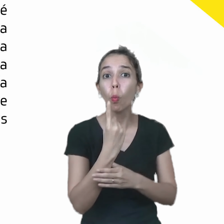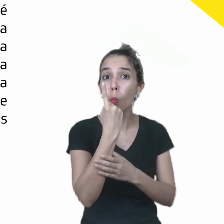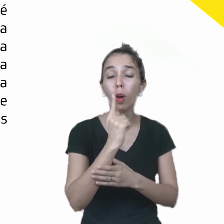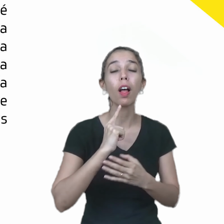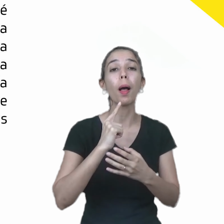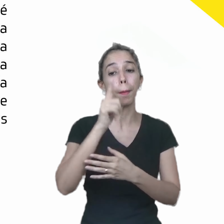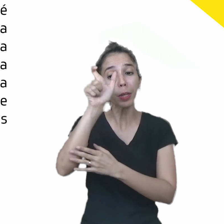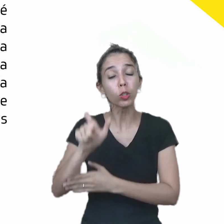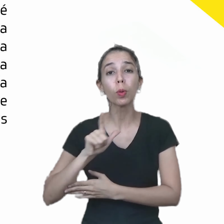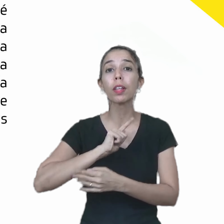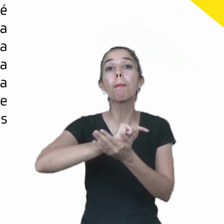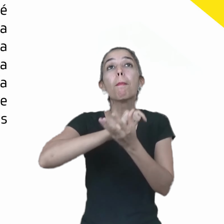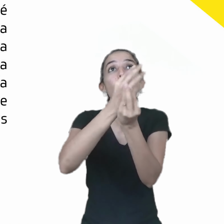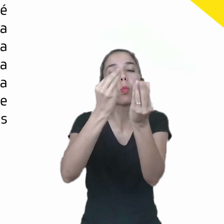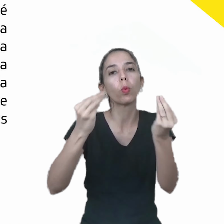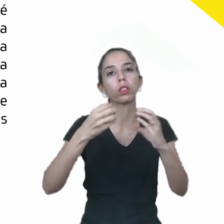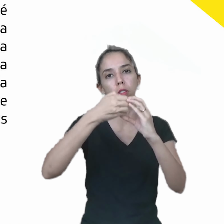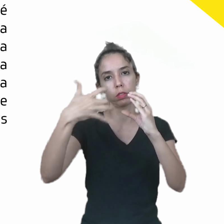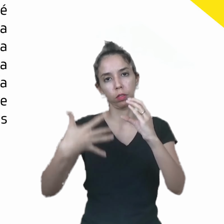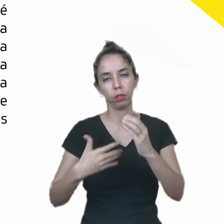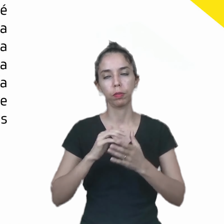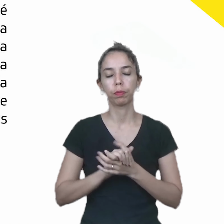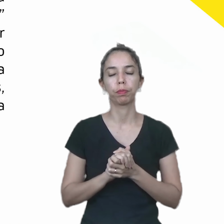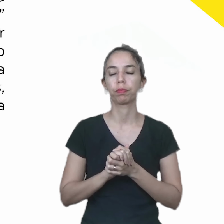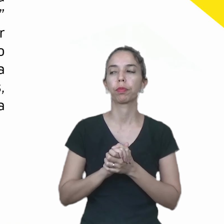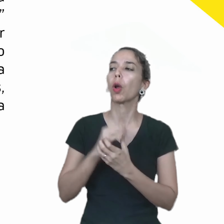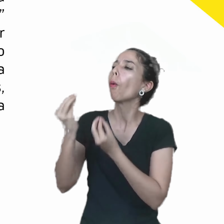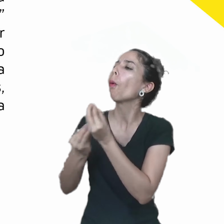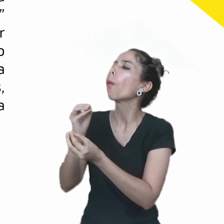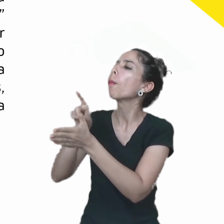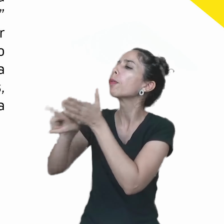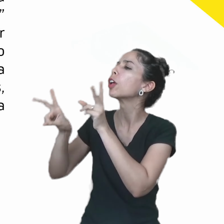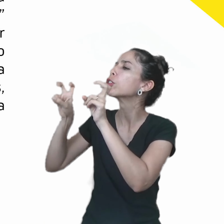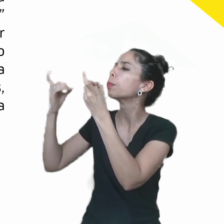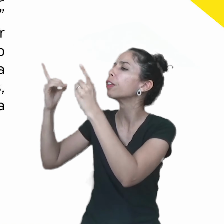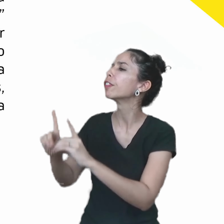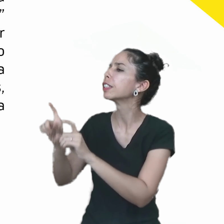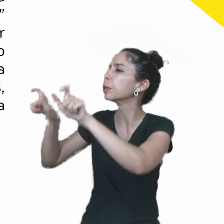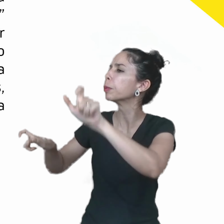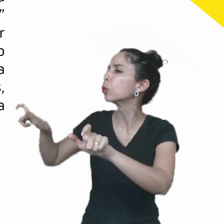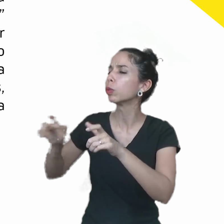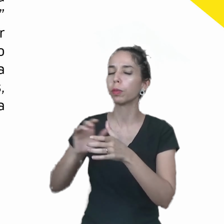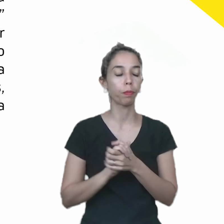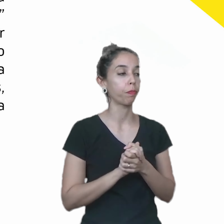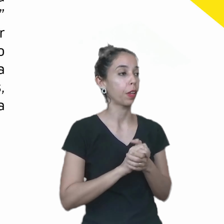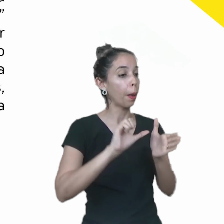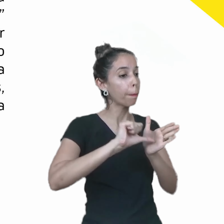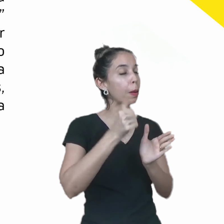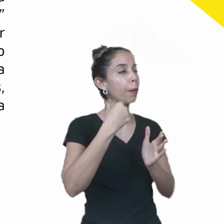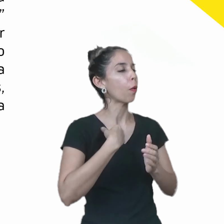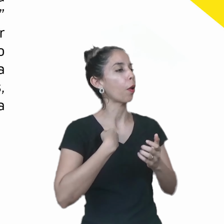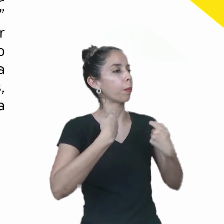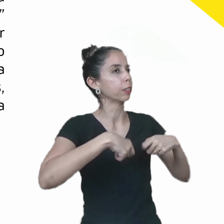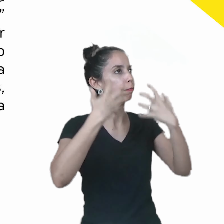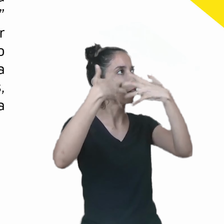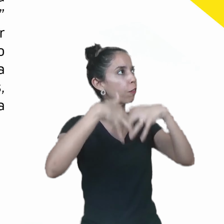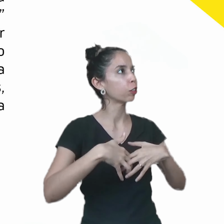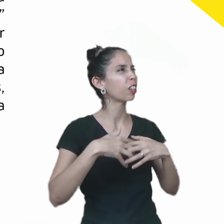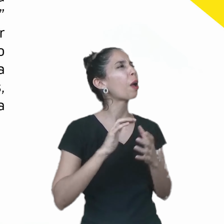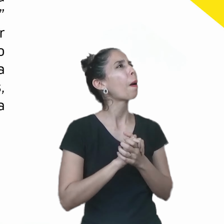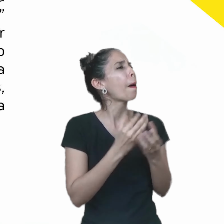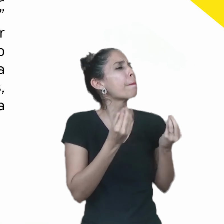parte de tantas características que formam uma pessoa Como perguntar sobre a deficiência da pessoa? Primeiro, é